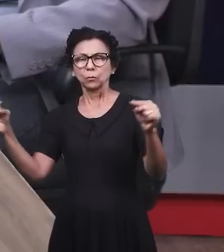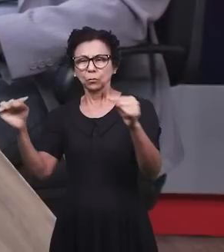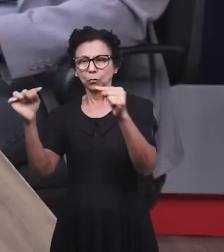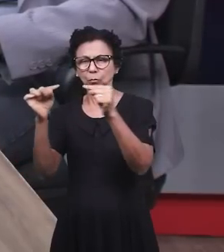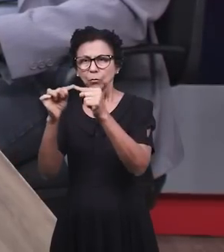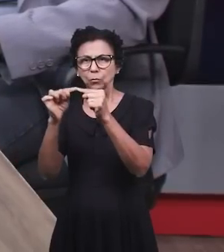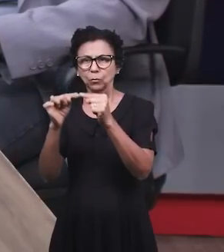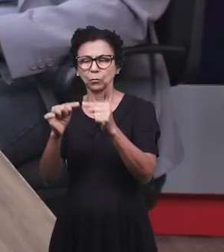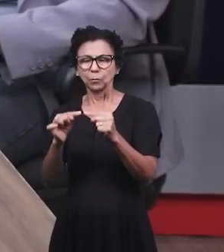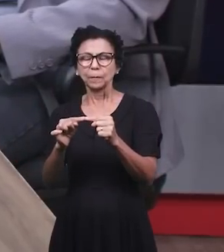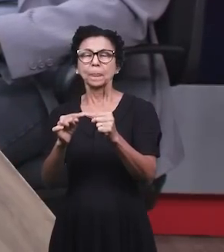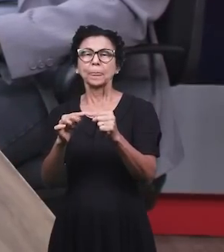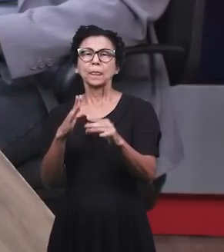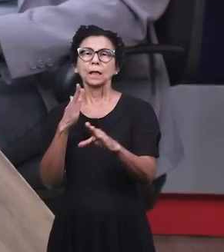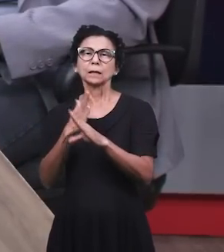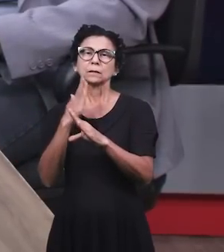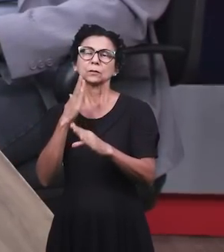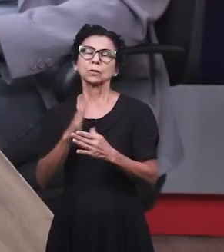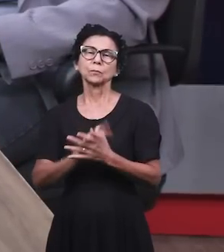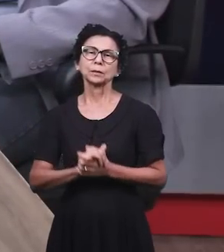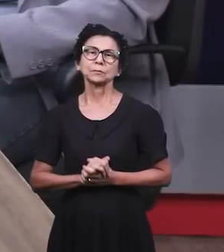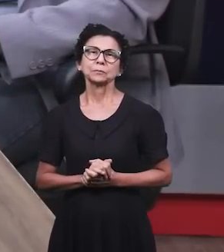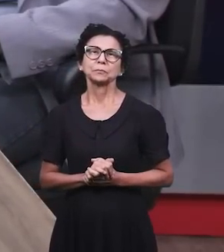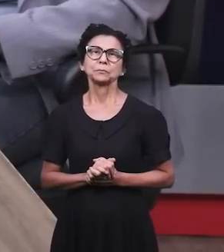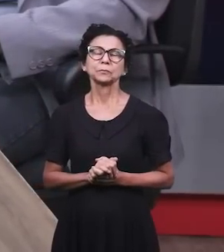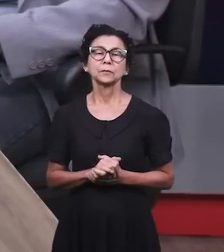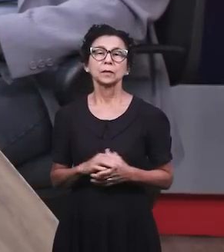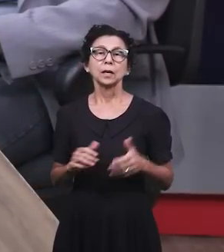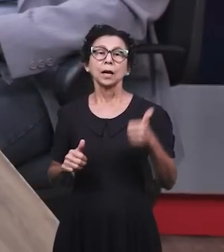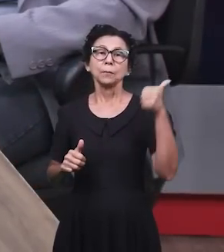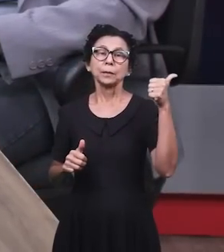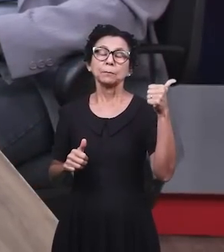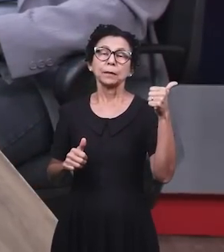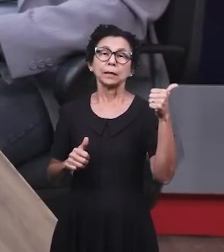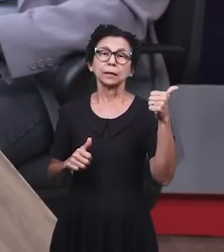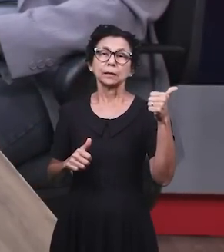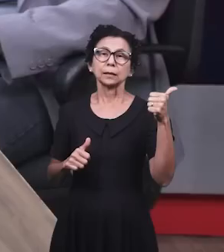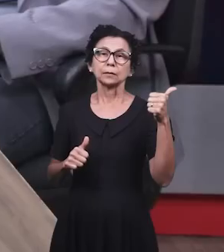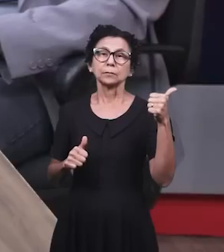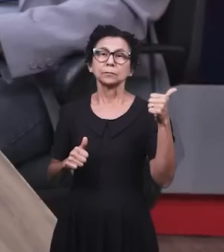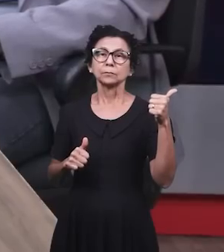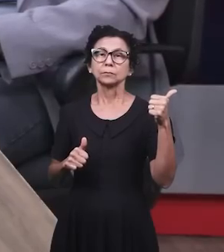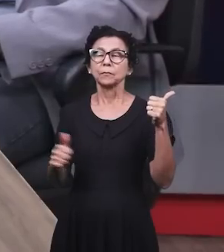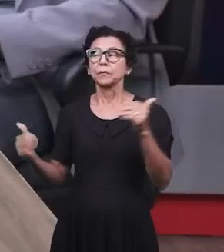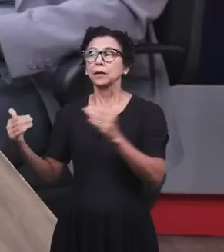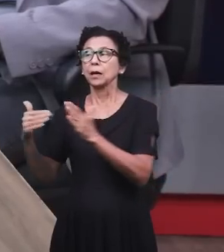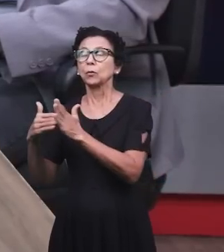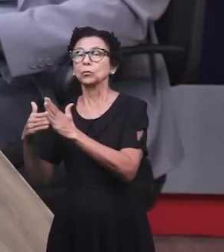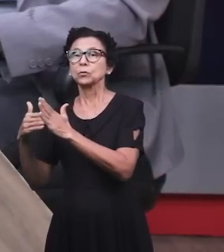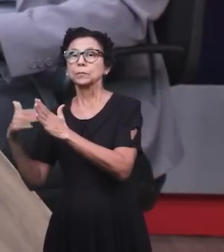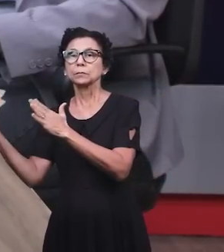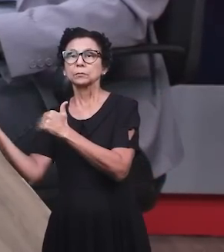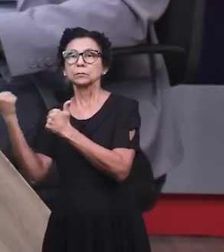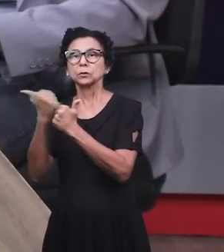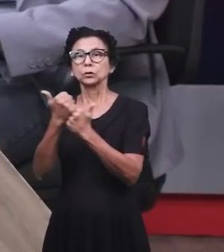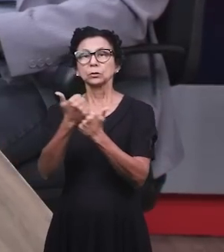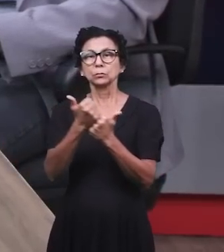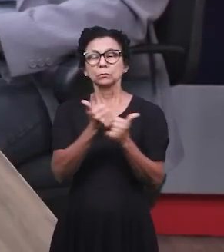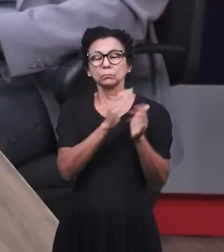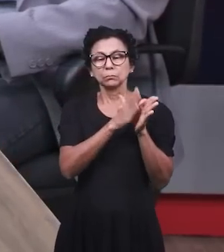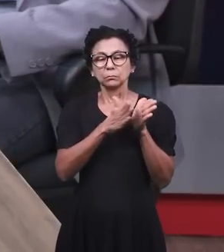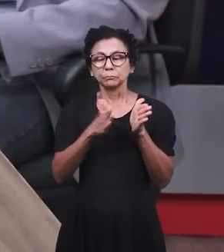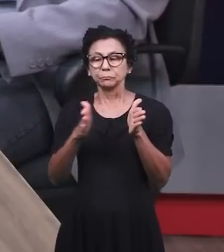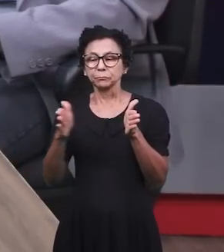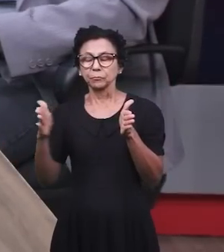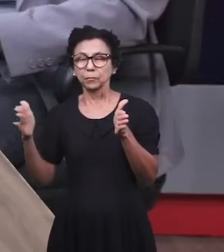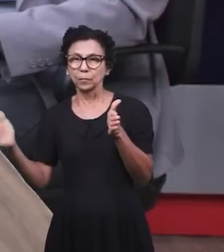Então, substitui a primeira pela última, a segunda pela penúltima, assim por diante, né? De tal